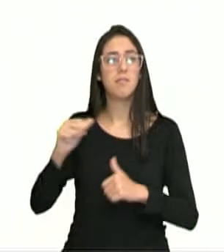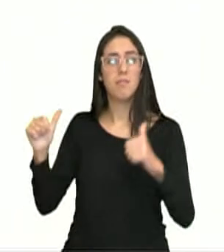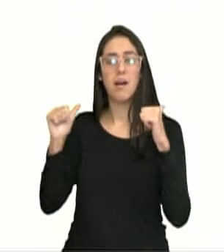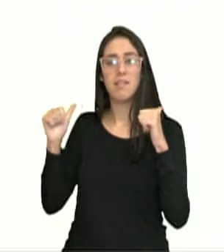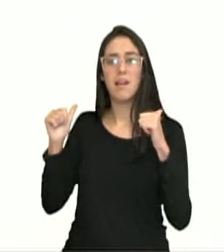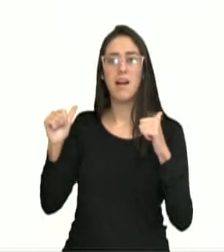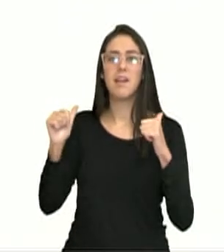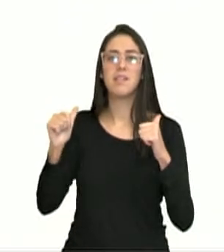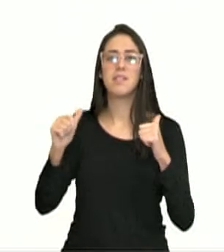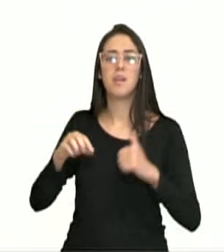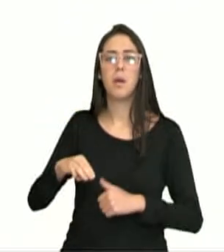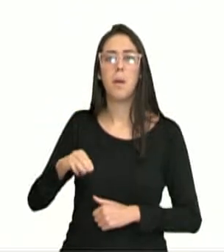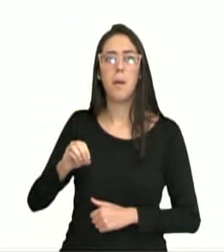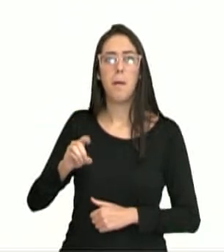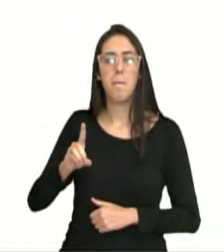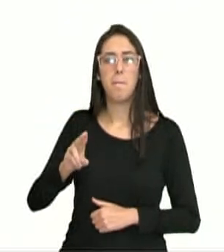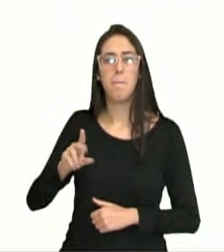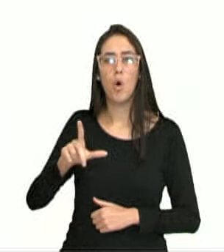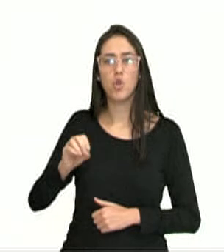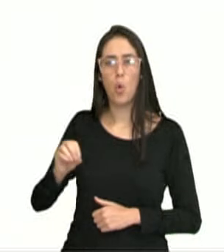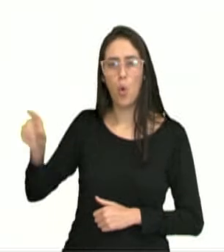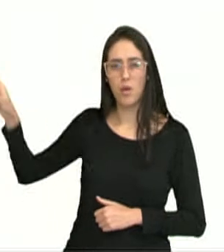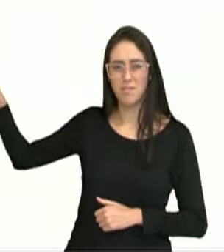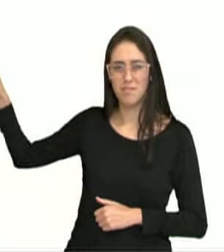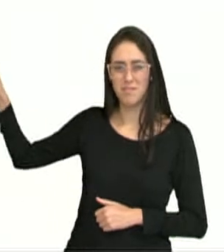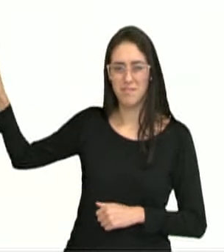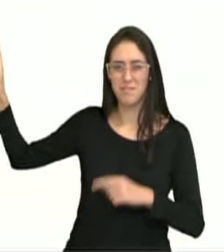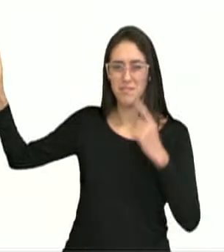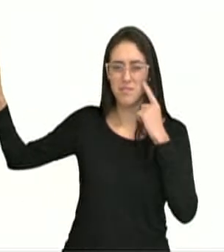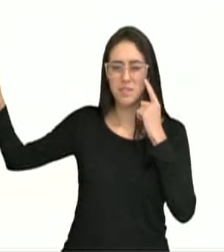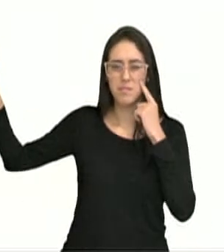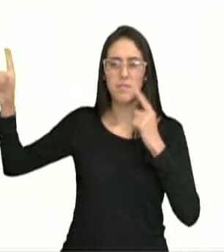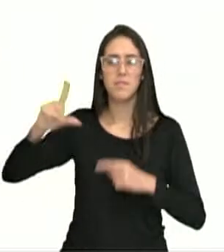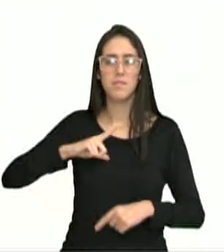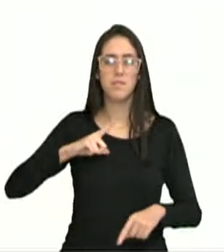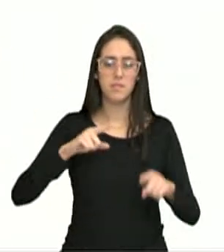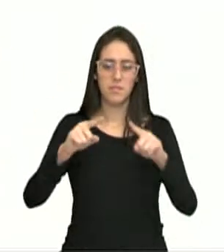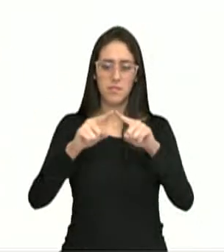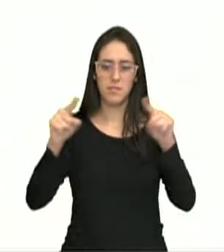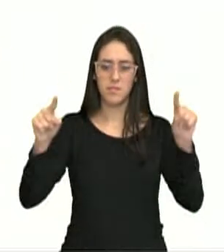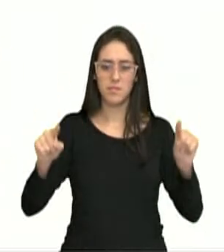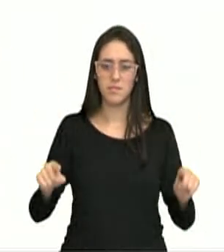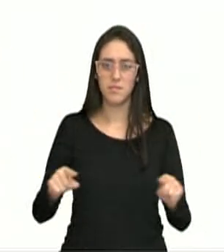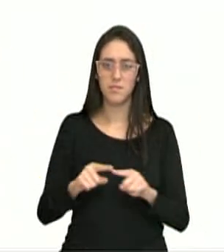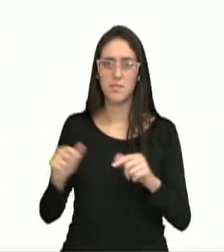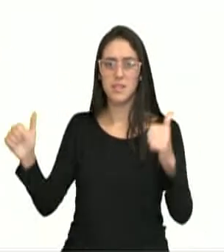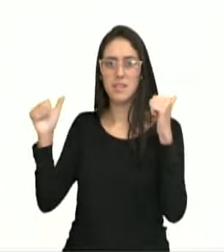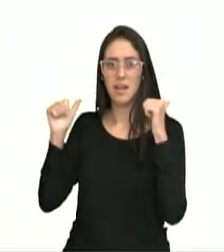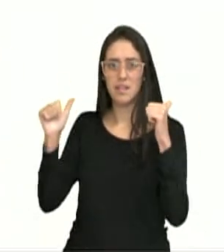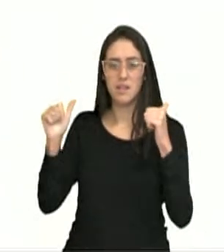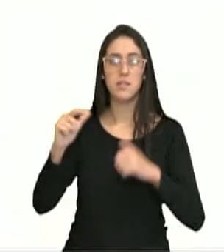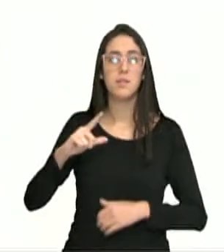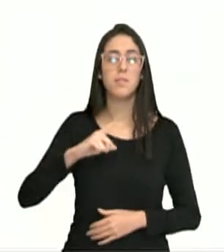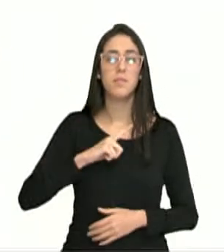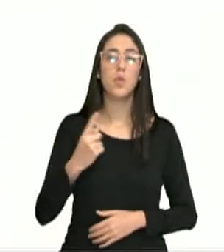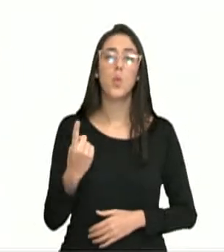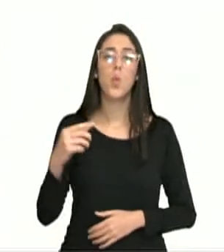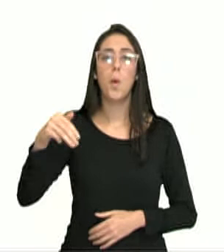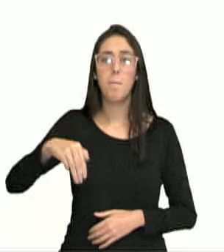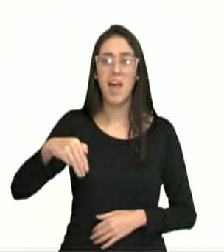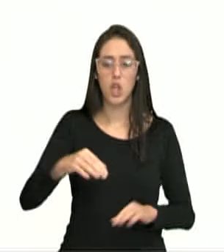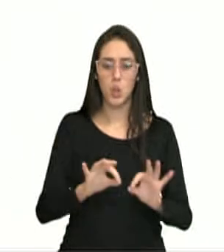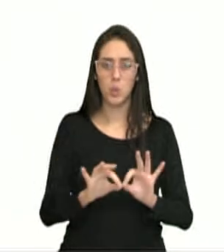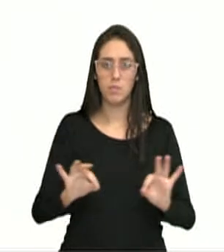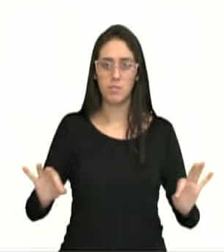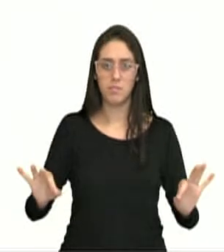imagina lá que esse é um módulo traseiro de um caminhão, com a forma de um quadrado, cujo lado mede 1 metro.